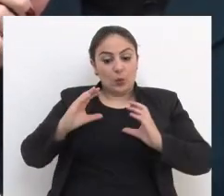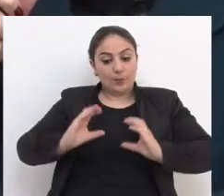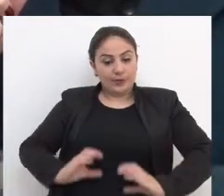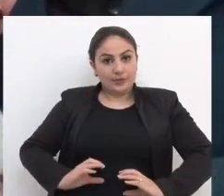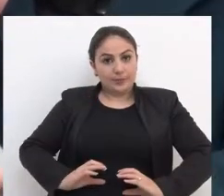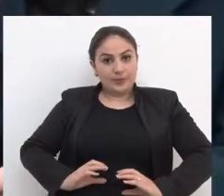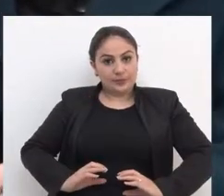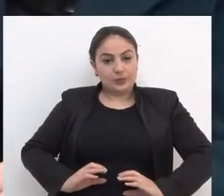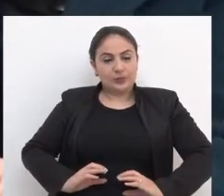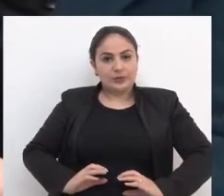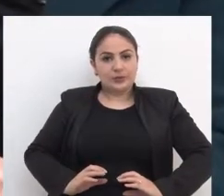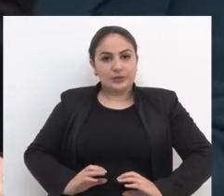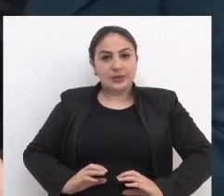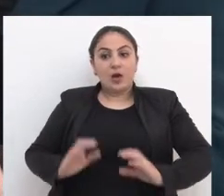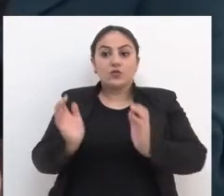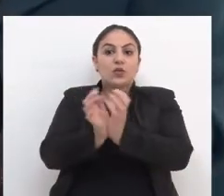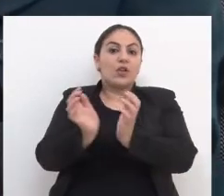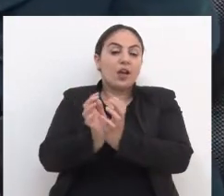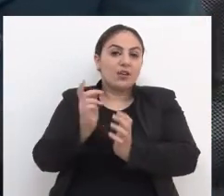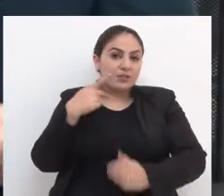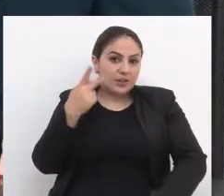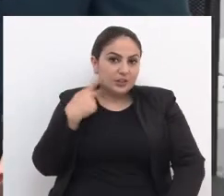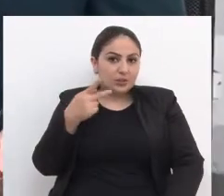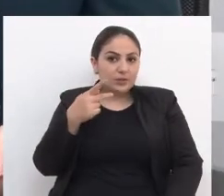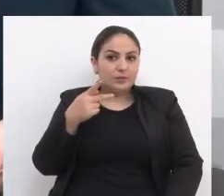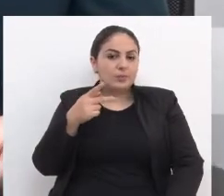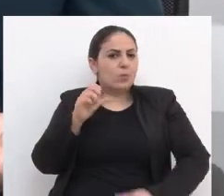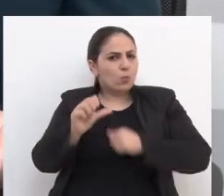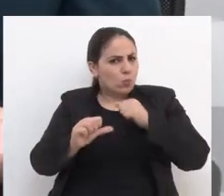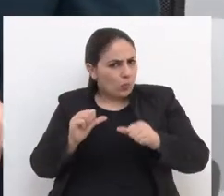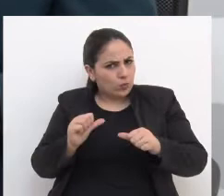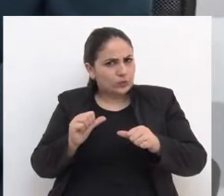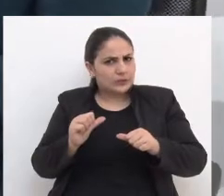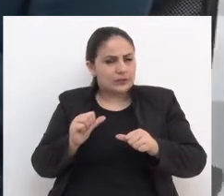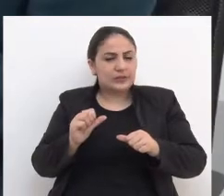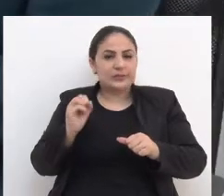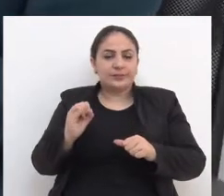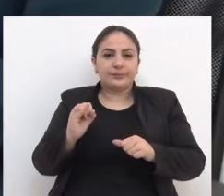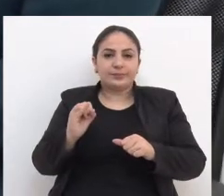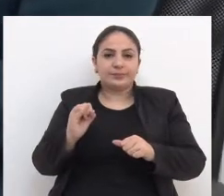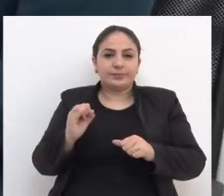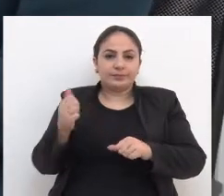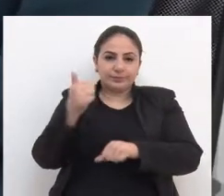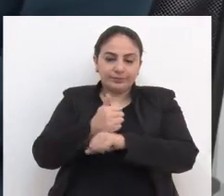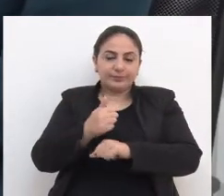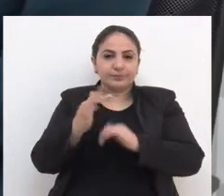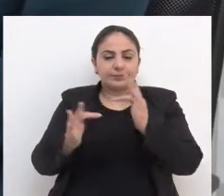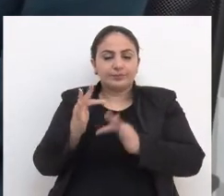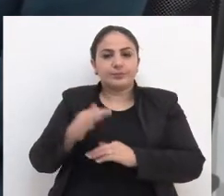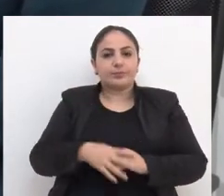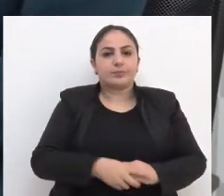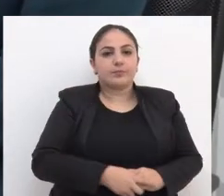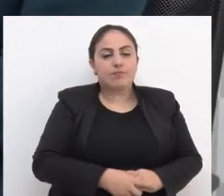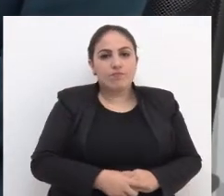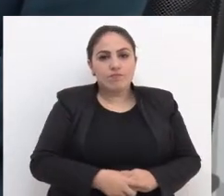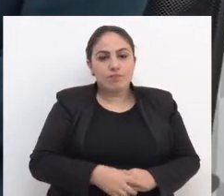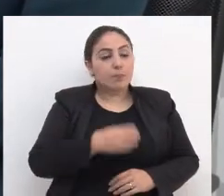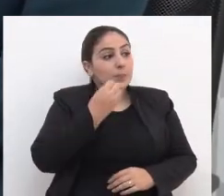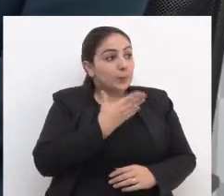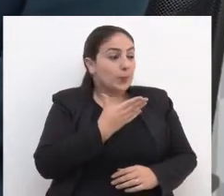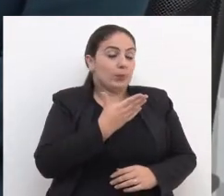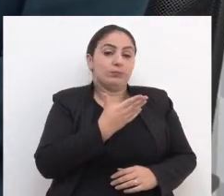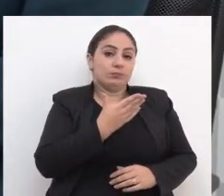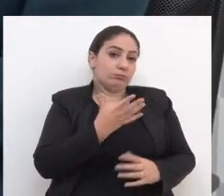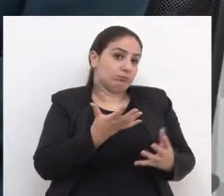então, perante os colegas vereadores deve mudar, então, ao assumir esta nova função. Bom, eu espero que